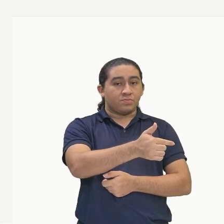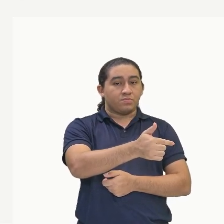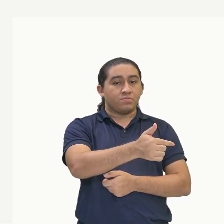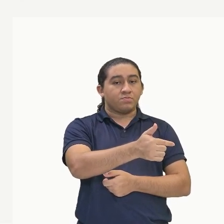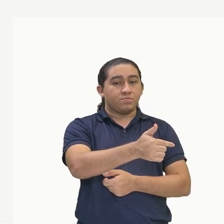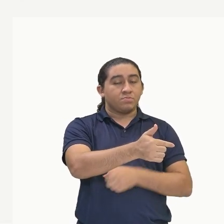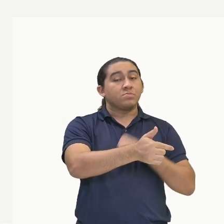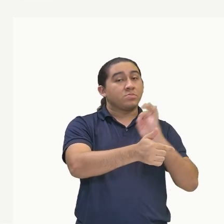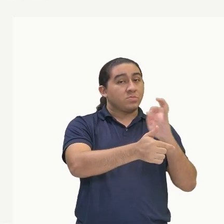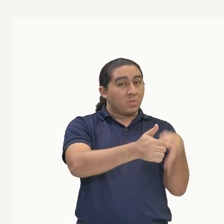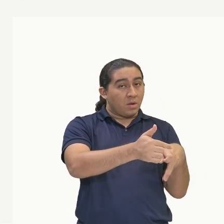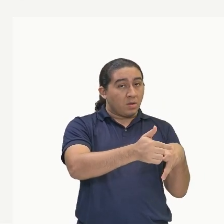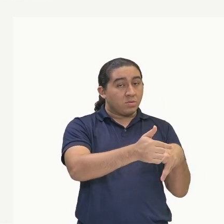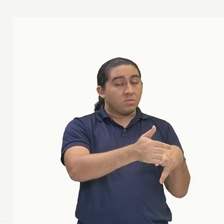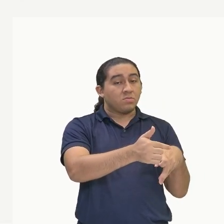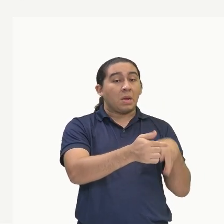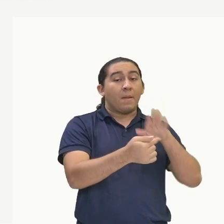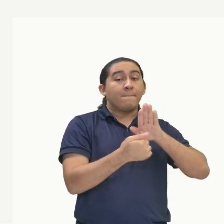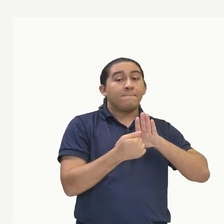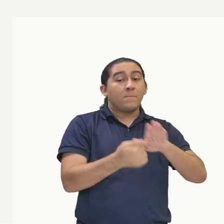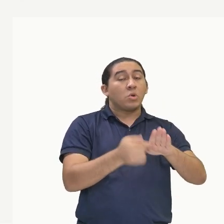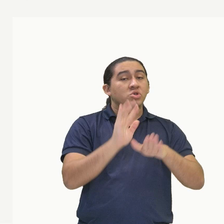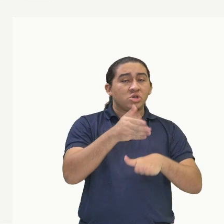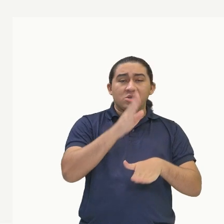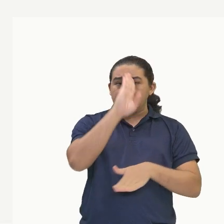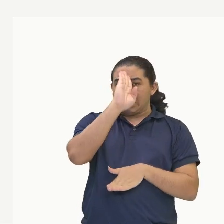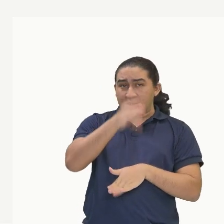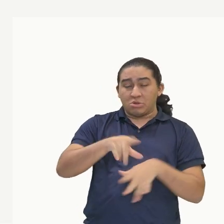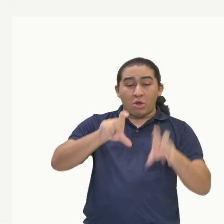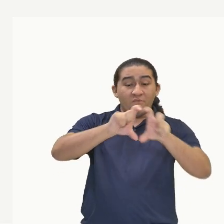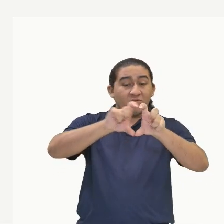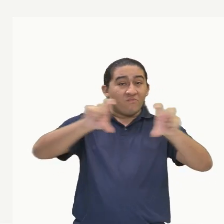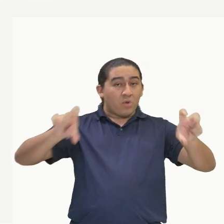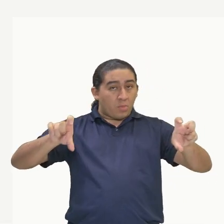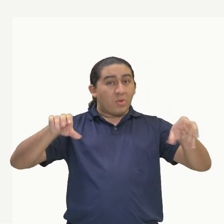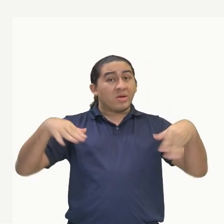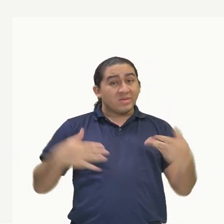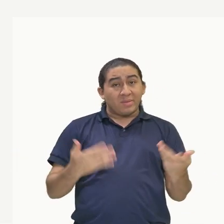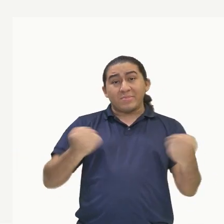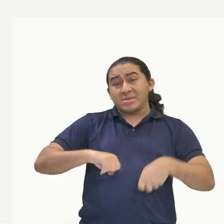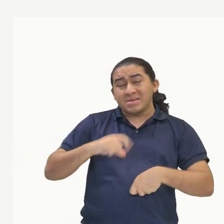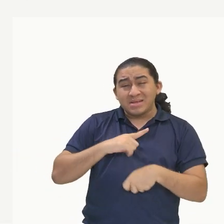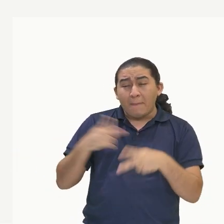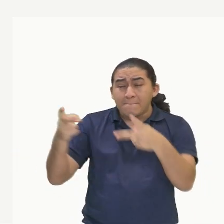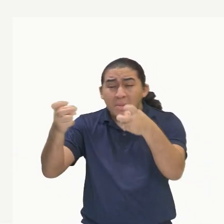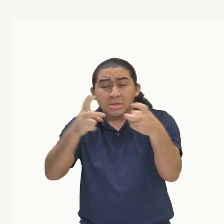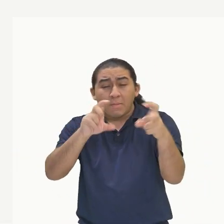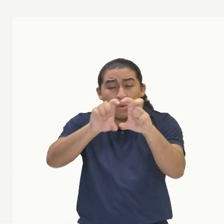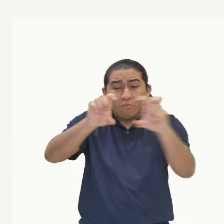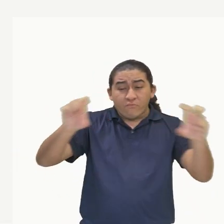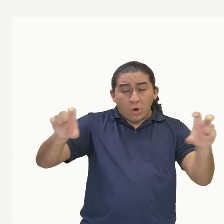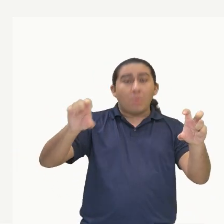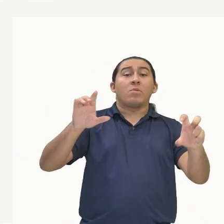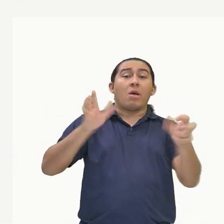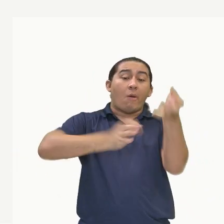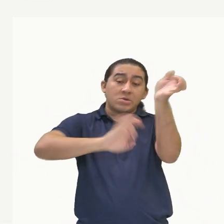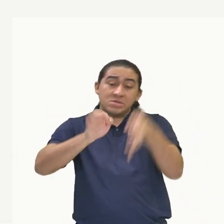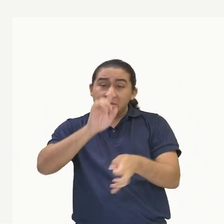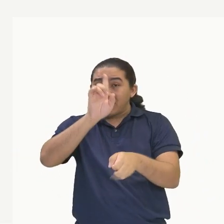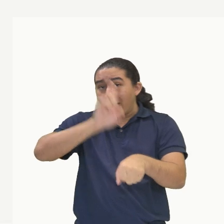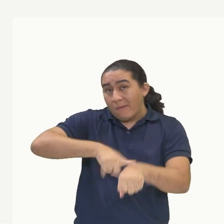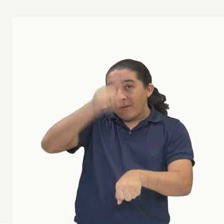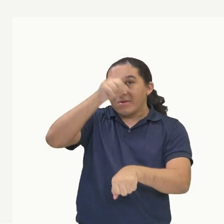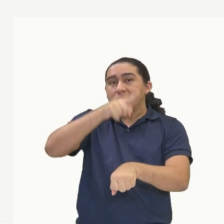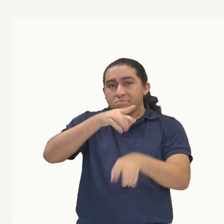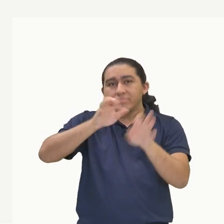caso, já está mostrando a fórmula. Então, já agiliza para você entender e organizar aqui de uma